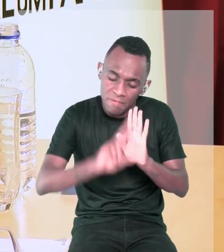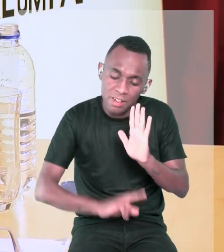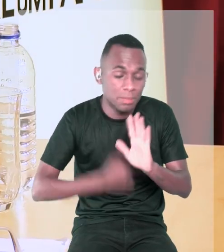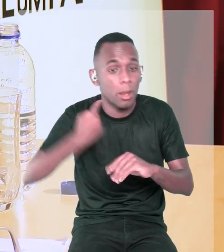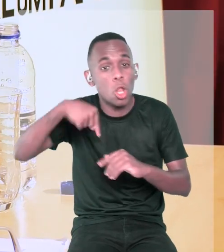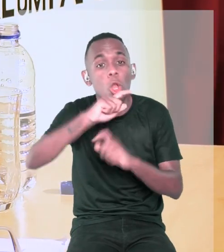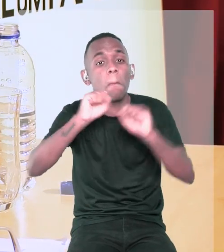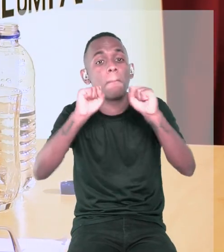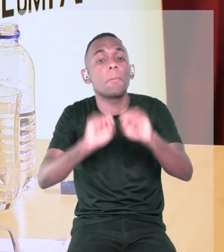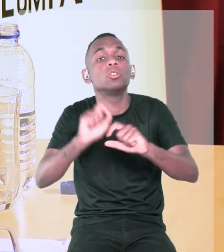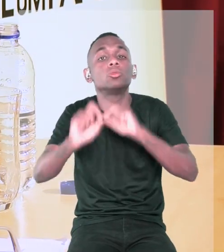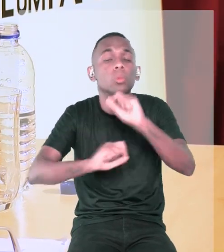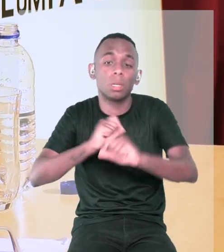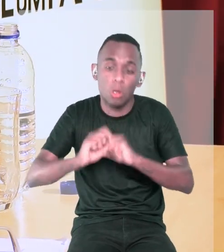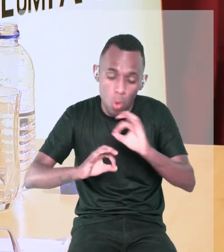sentido.